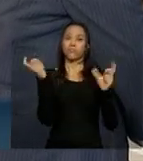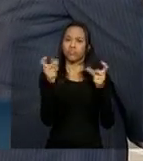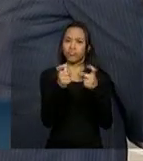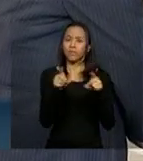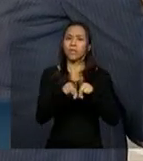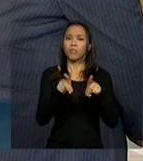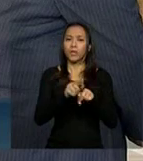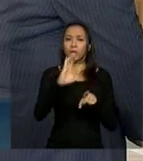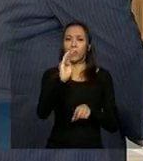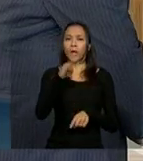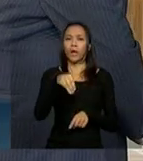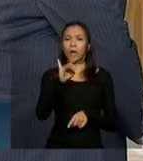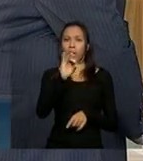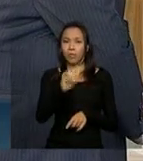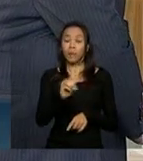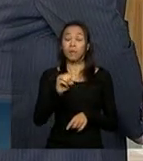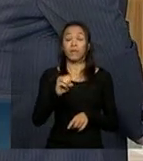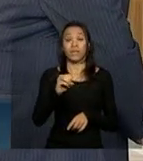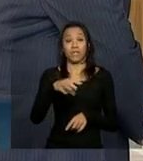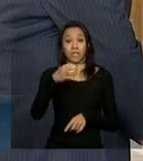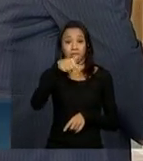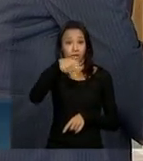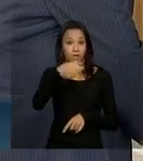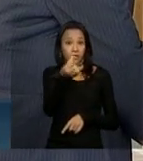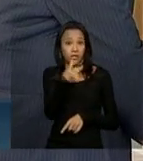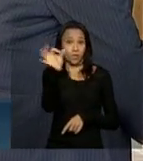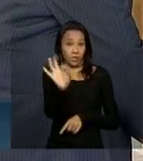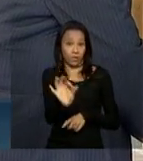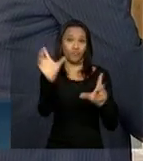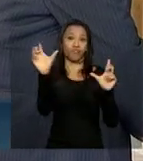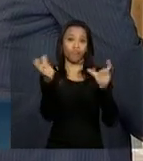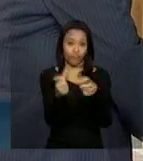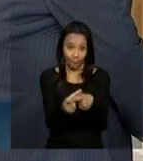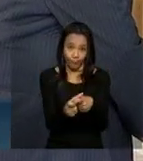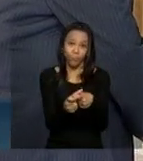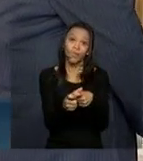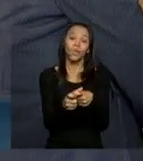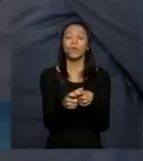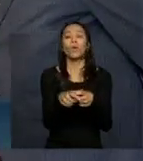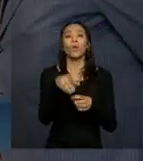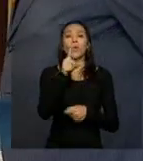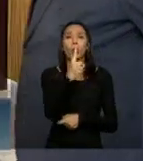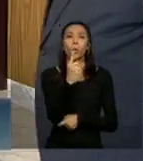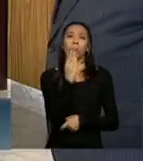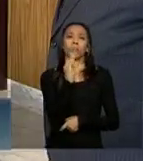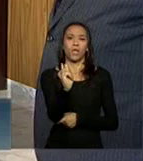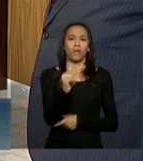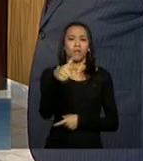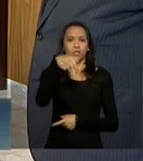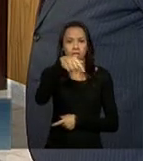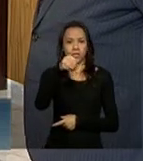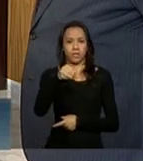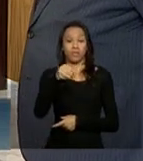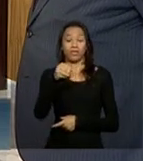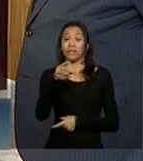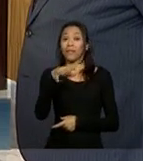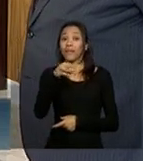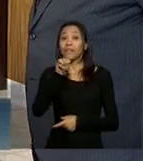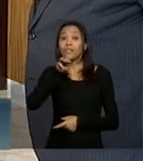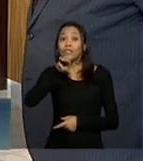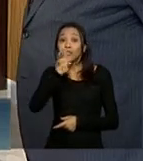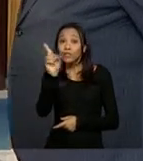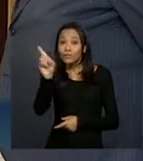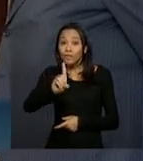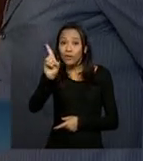em 76%, caindo aí de 1 bilhão 770 milhões de dólares